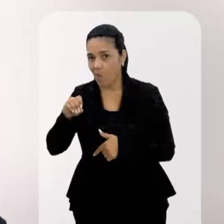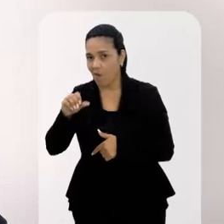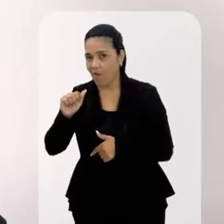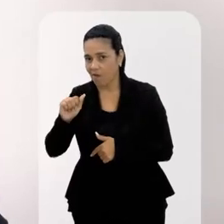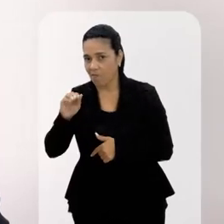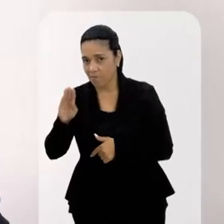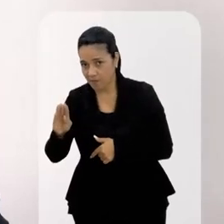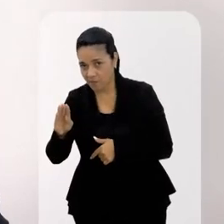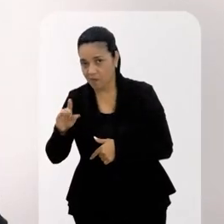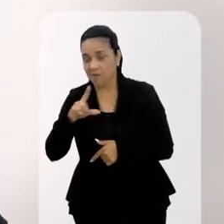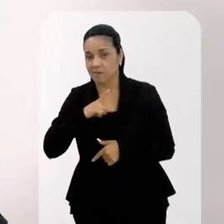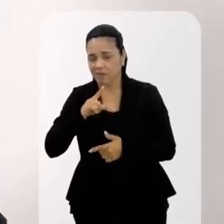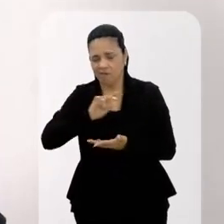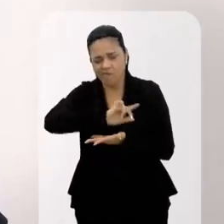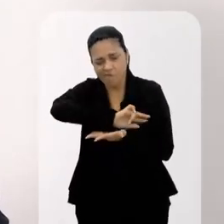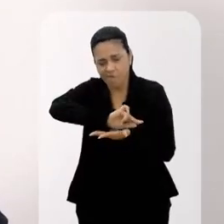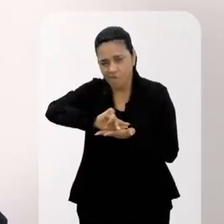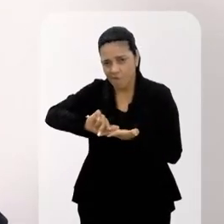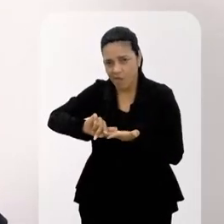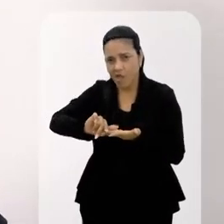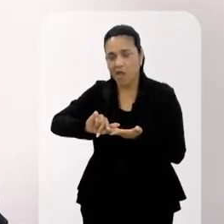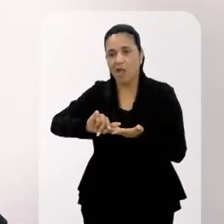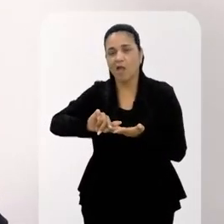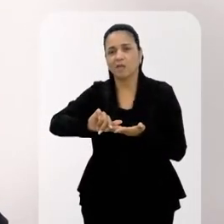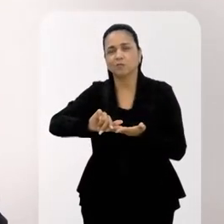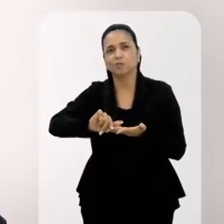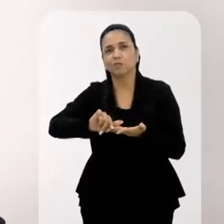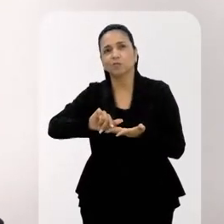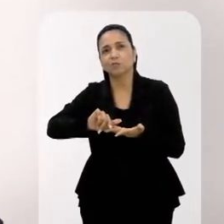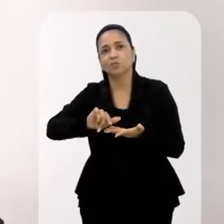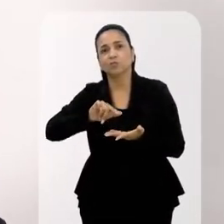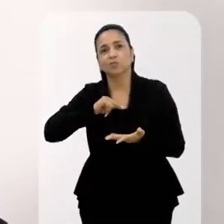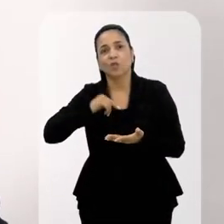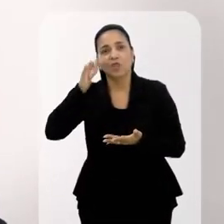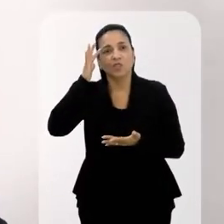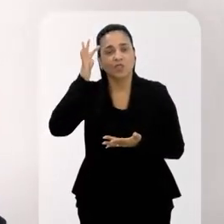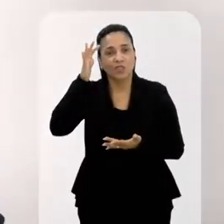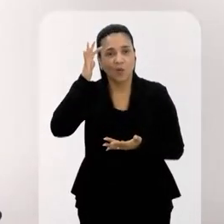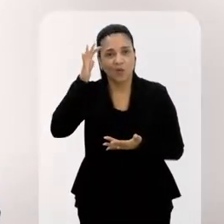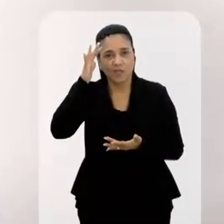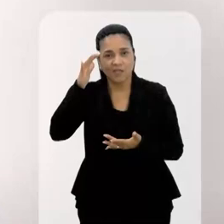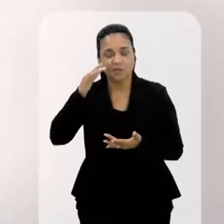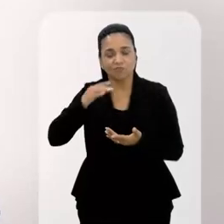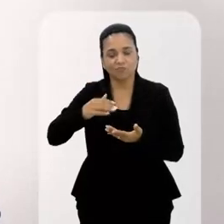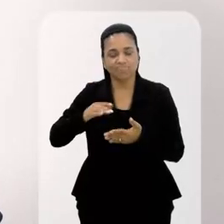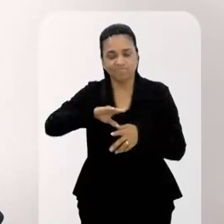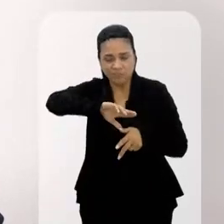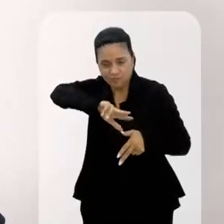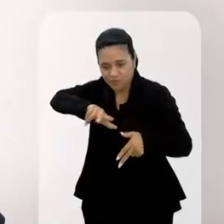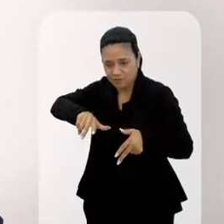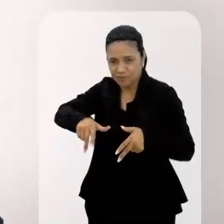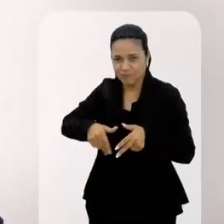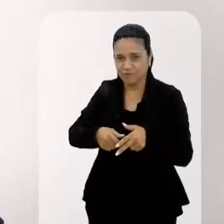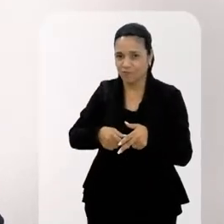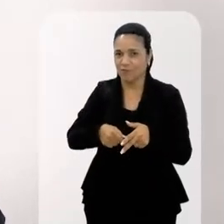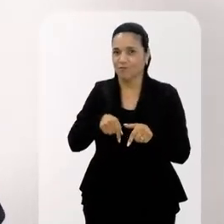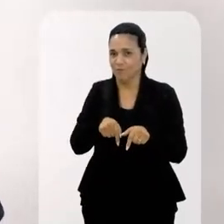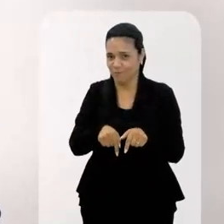também, tá? E existem diversas correntes. Hoje tem a teoria do desvio produtivo, que é